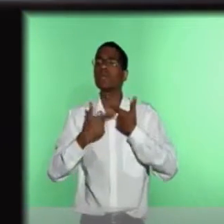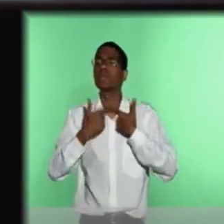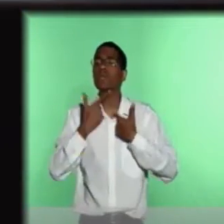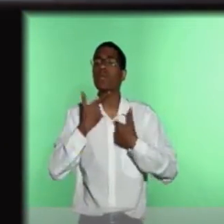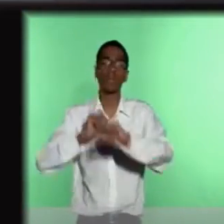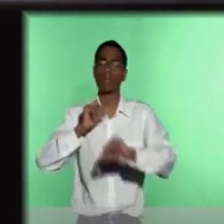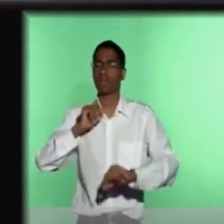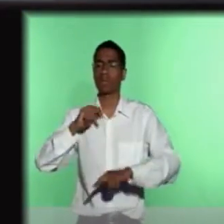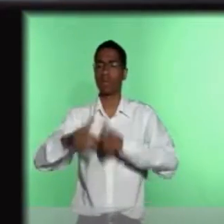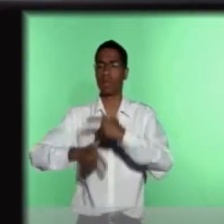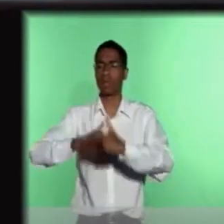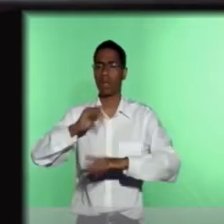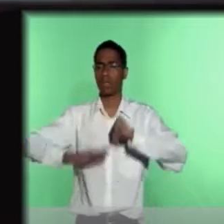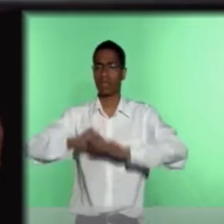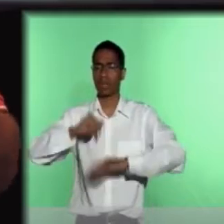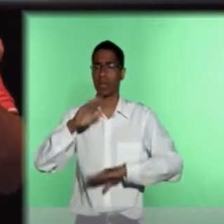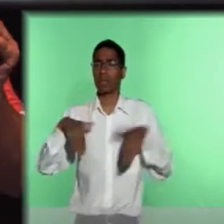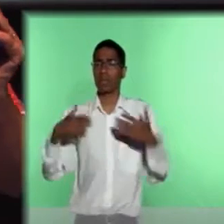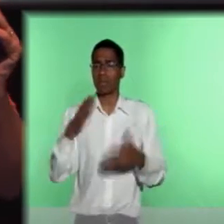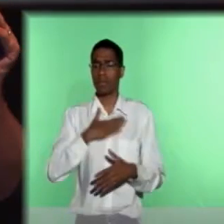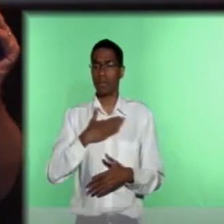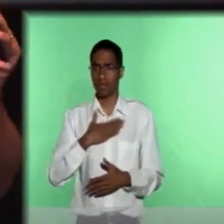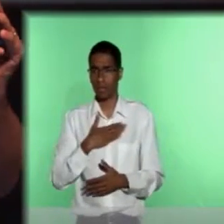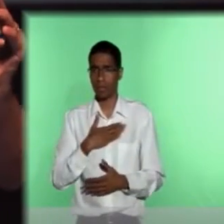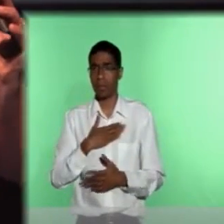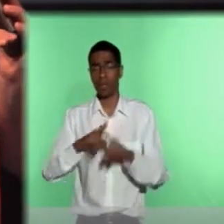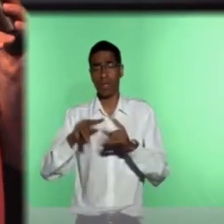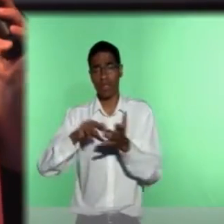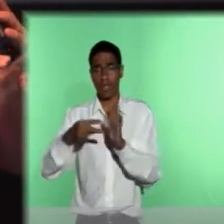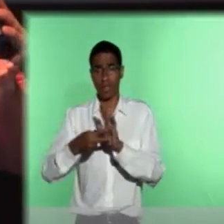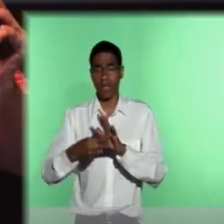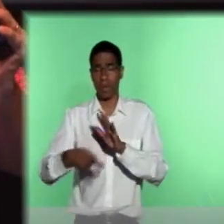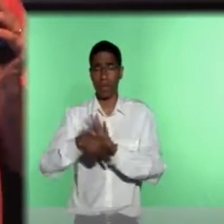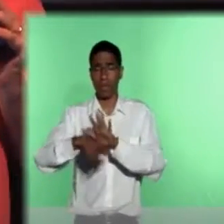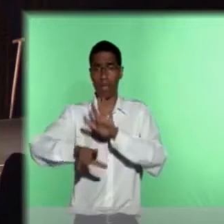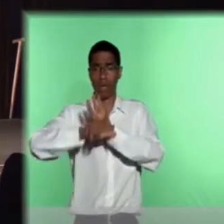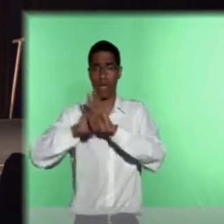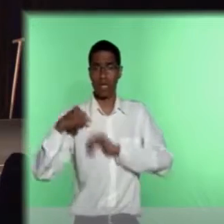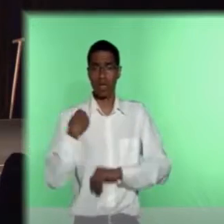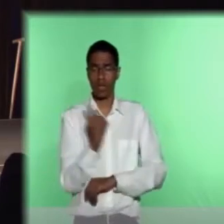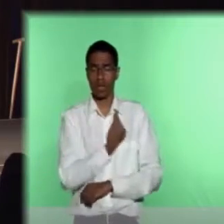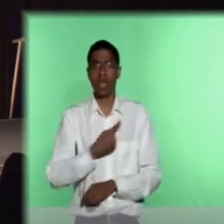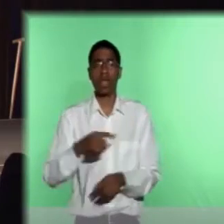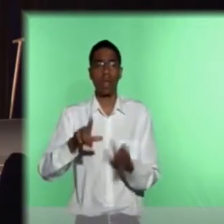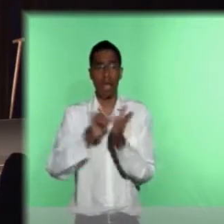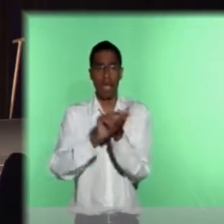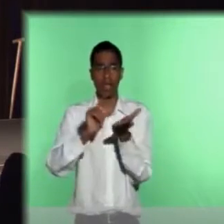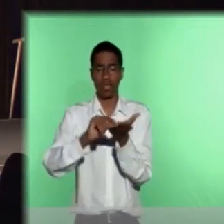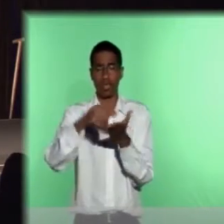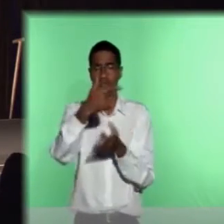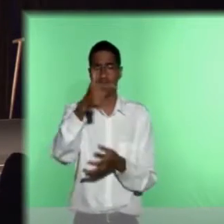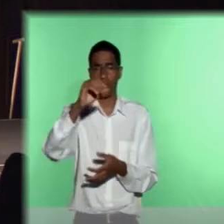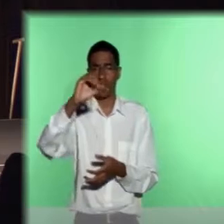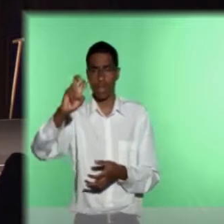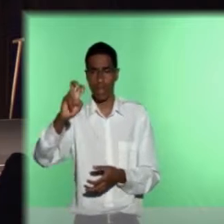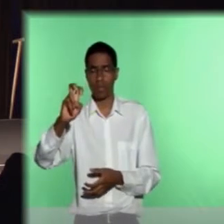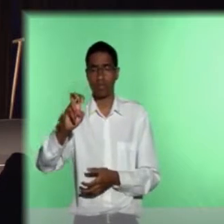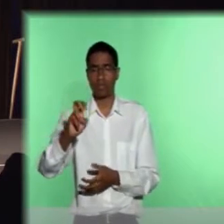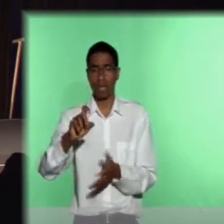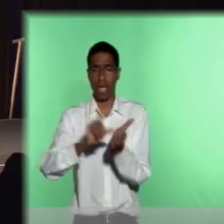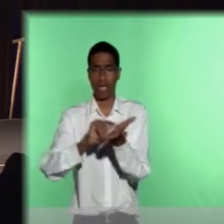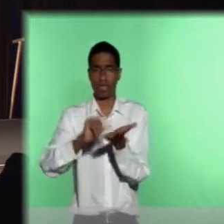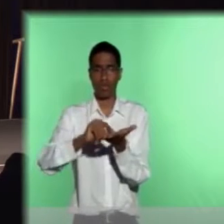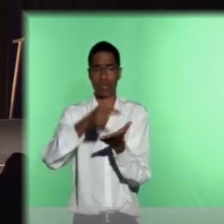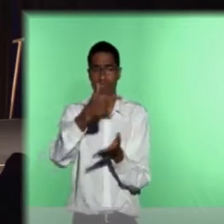na sua atividade produtiva, e aliás, é isso que diz nossa Constituição, artigo 205, ela vai falar que a